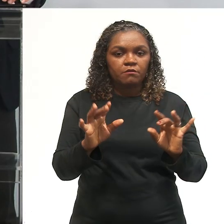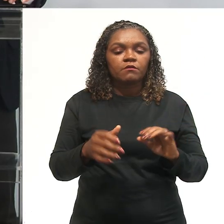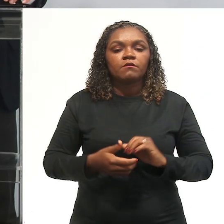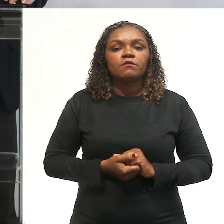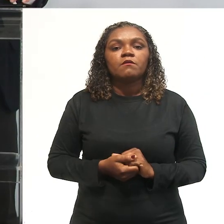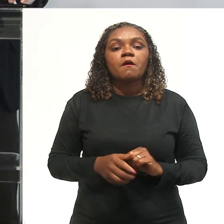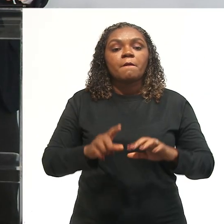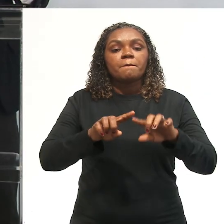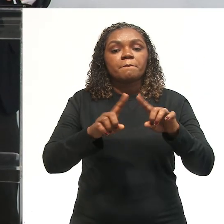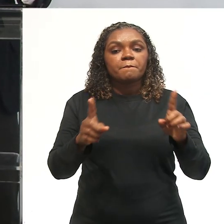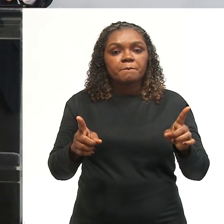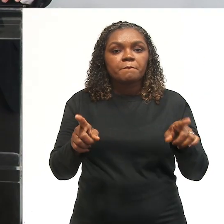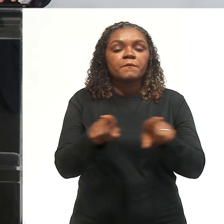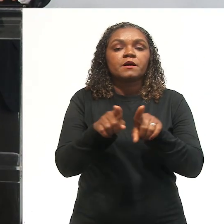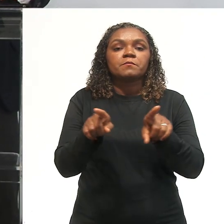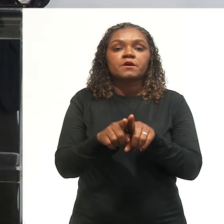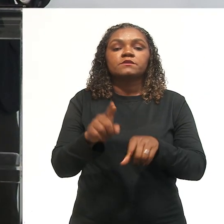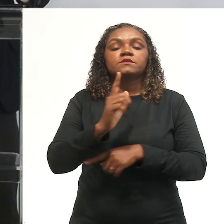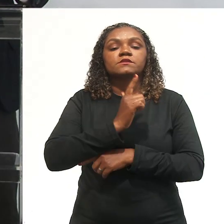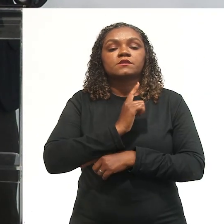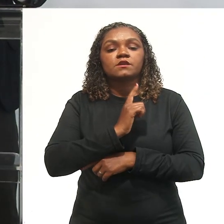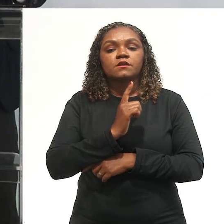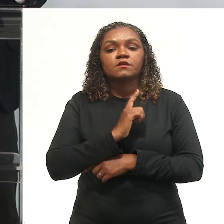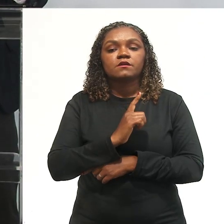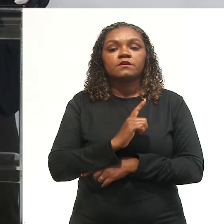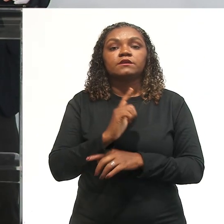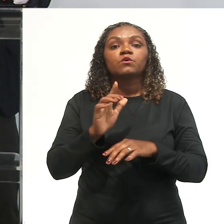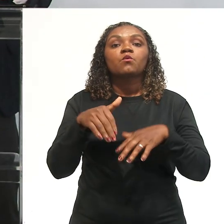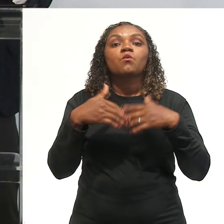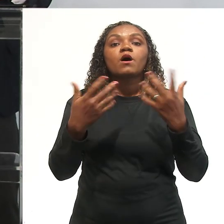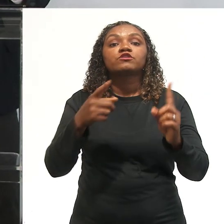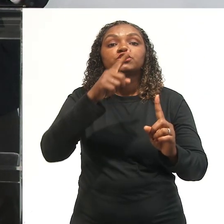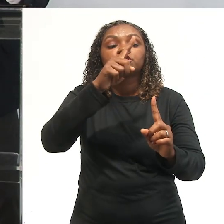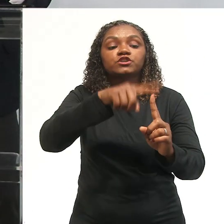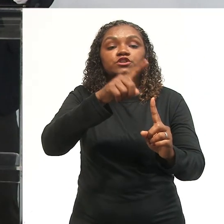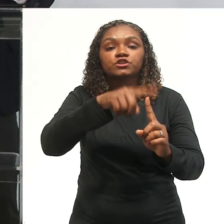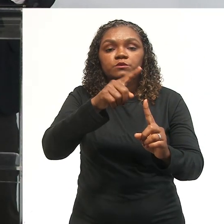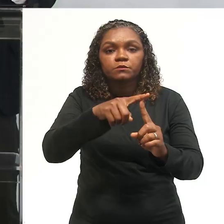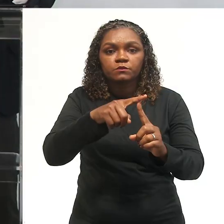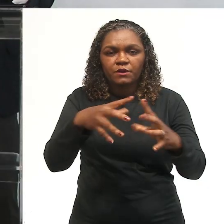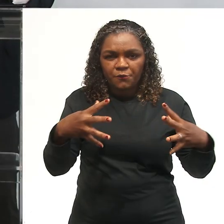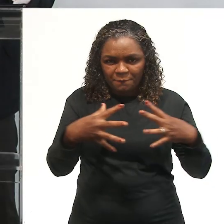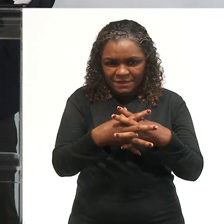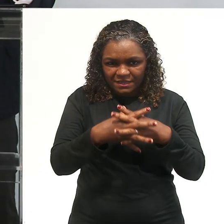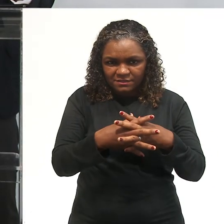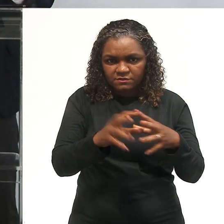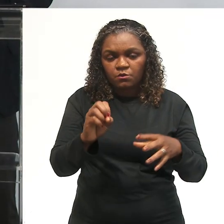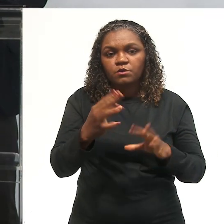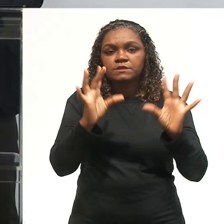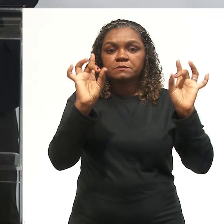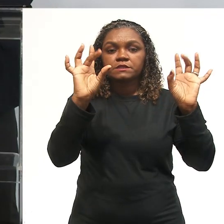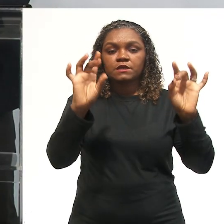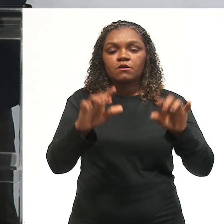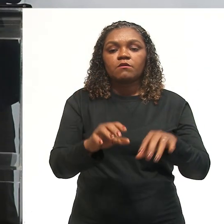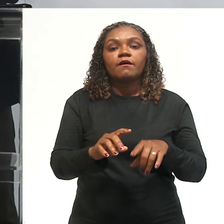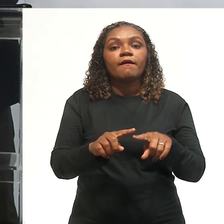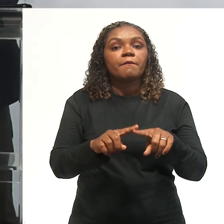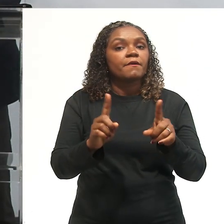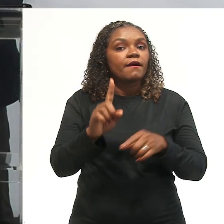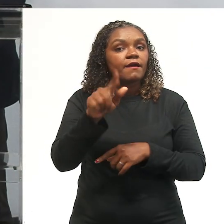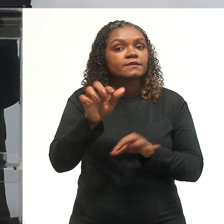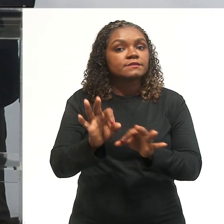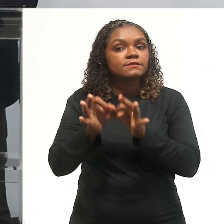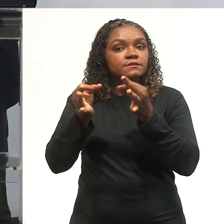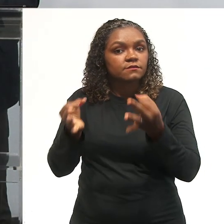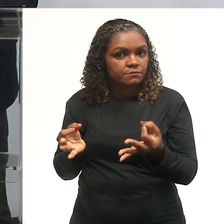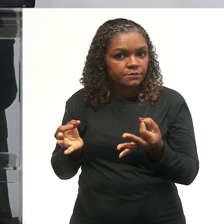pretende licitar, que aqui também nós vimos que ele não é de natureza complexa ou especial, mas de natureza